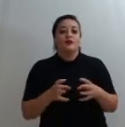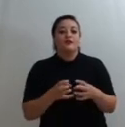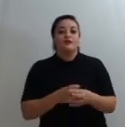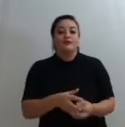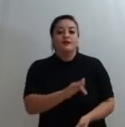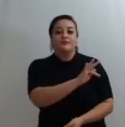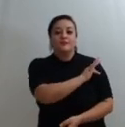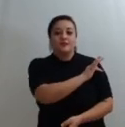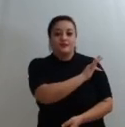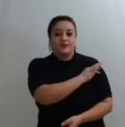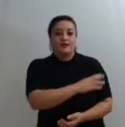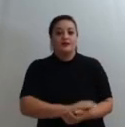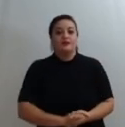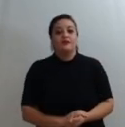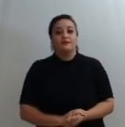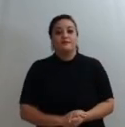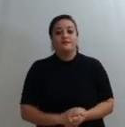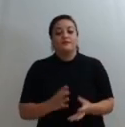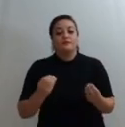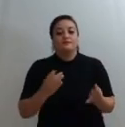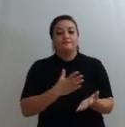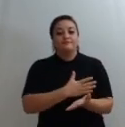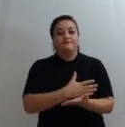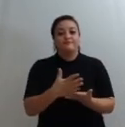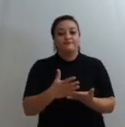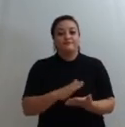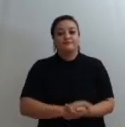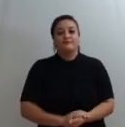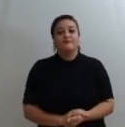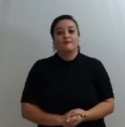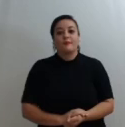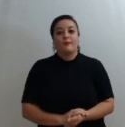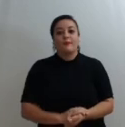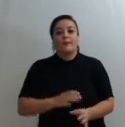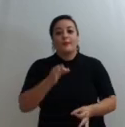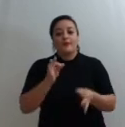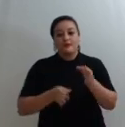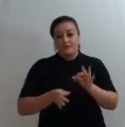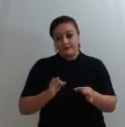E vamos dar início ao julgamento